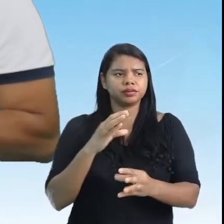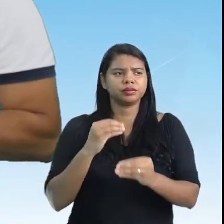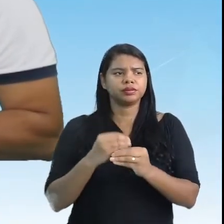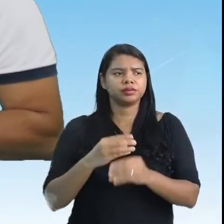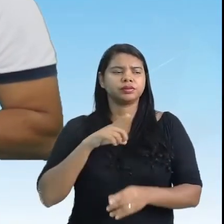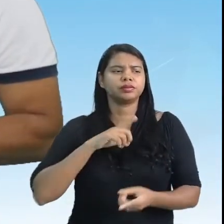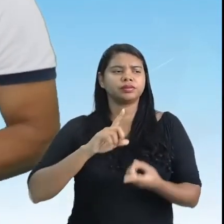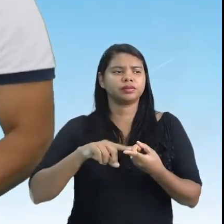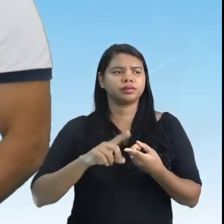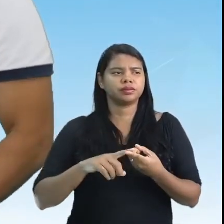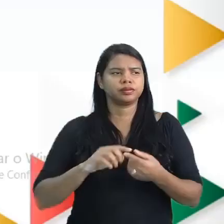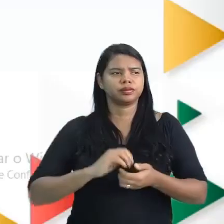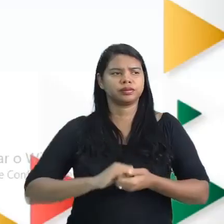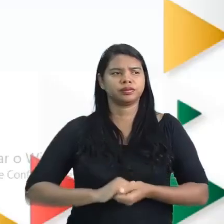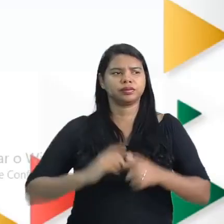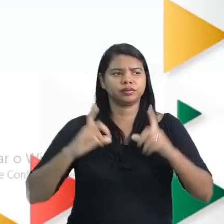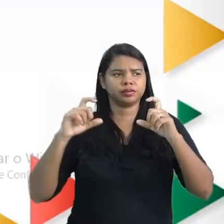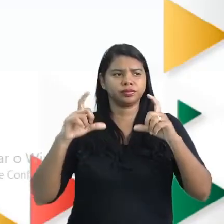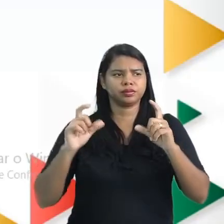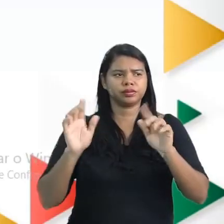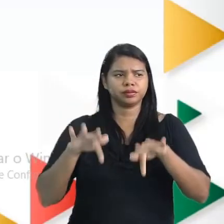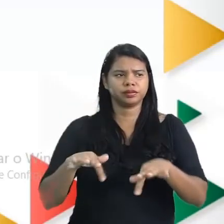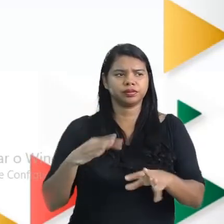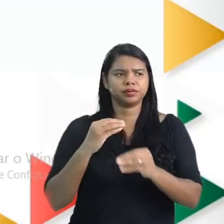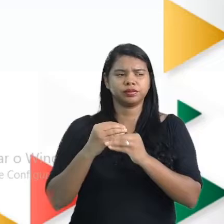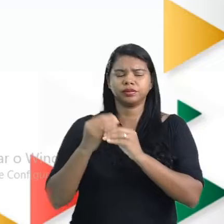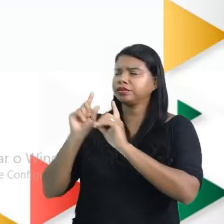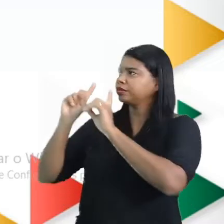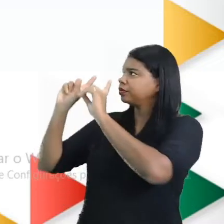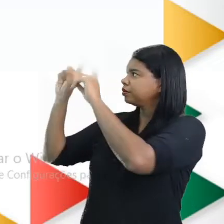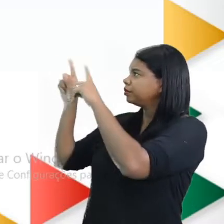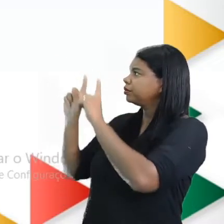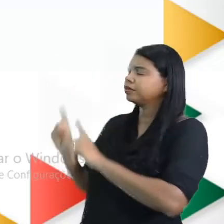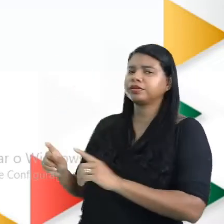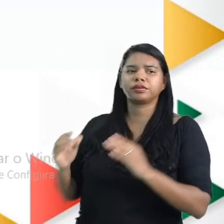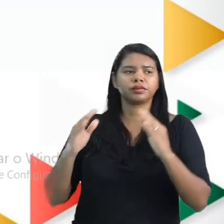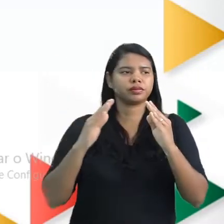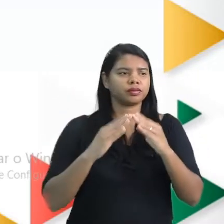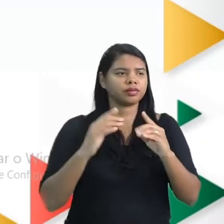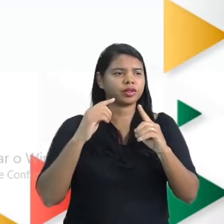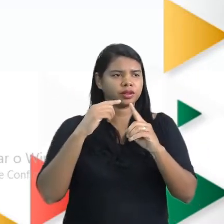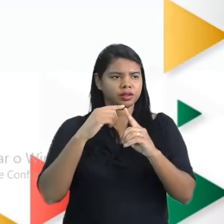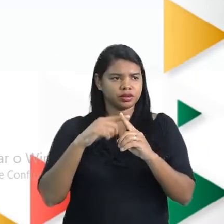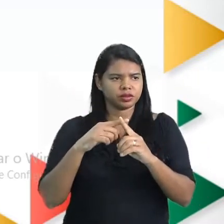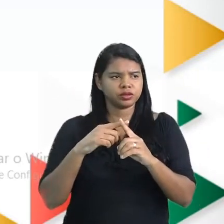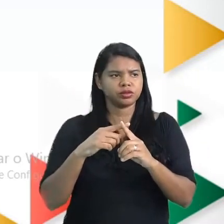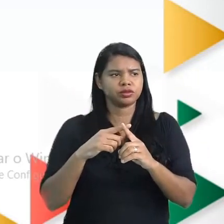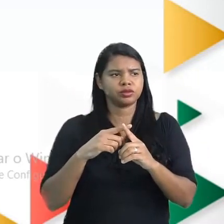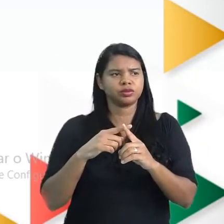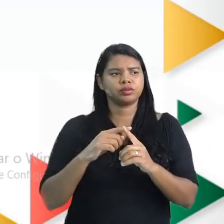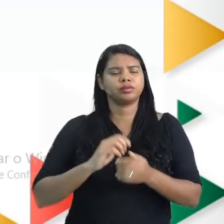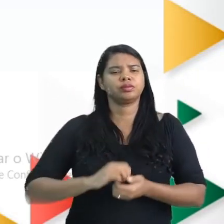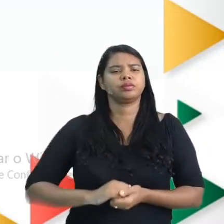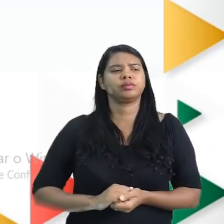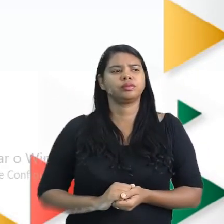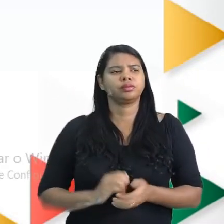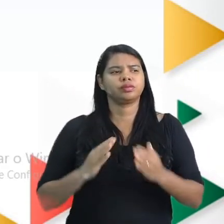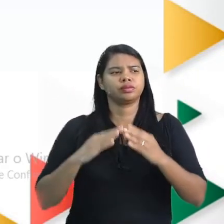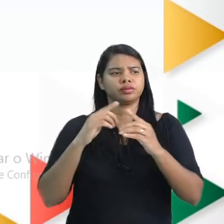temos aqui uma atuação para finalizar da questão, né? É o Colégio Americano Batista, né? Essa foto é de 21.